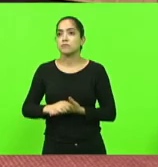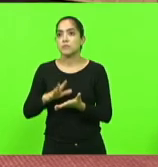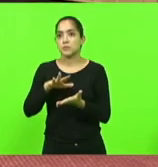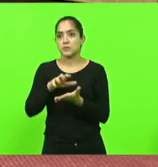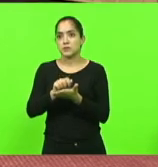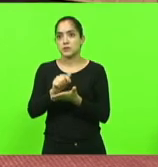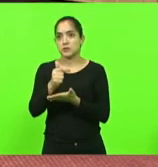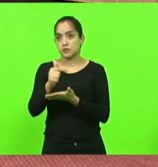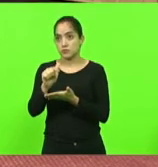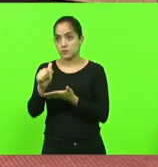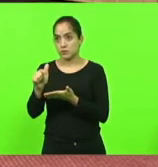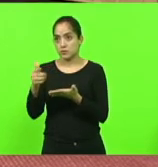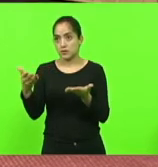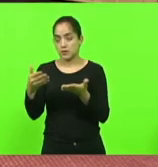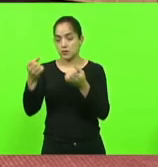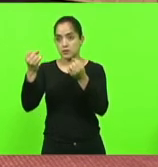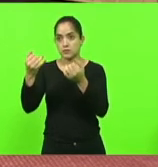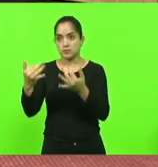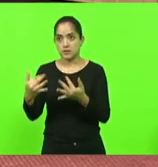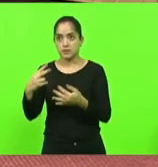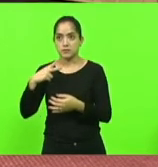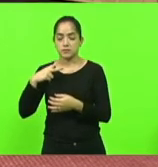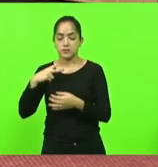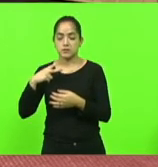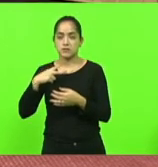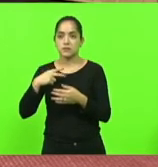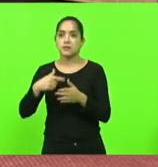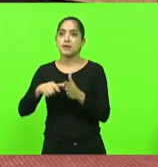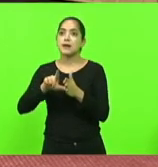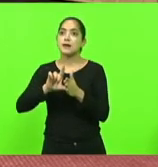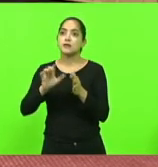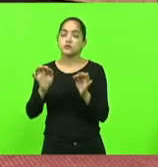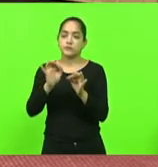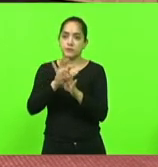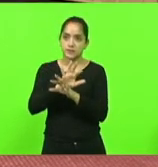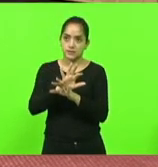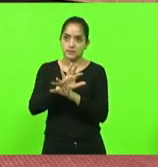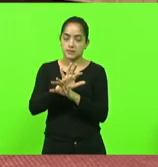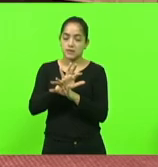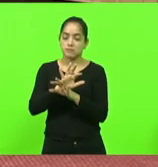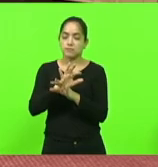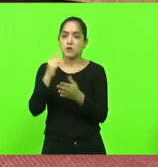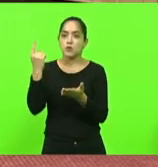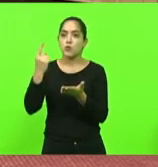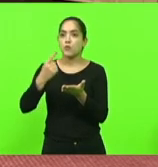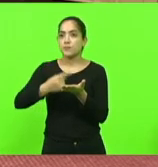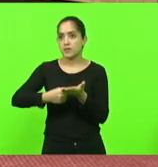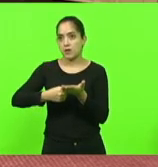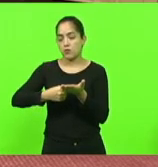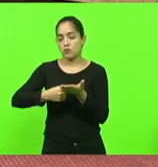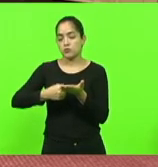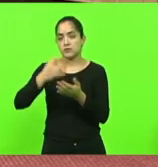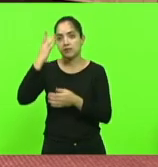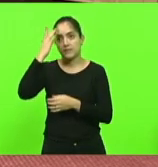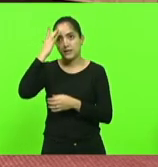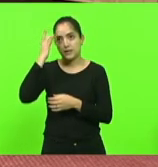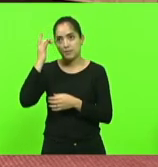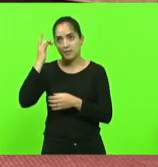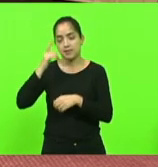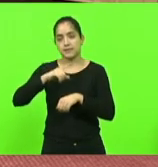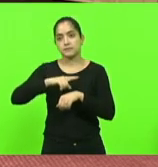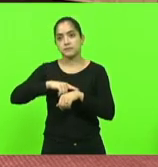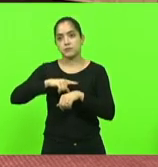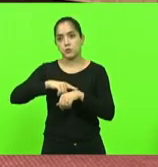inscritos em explicações pessoais, esta presidência, antes de encerrar a presente sessão, convoca outra sessão ordinária para amanhã